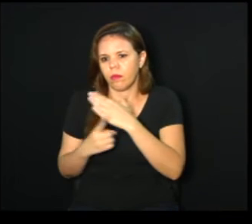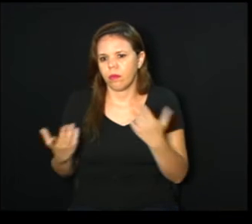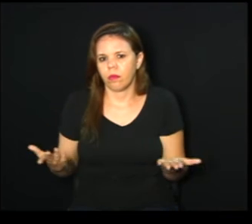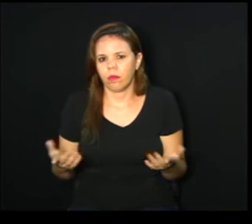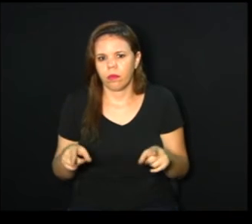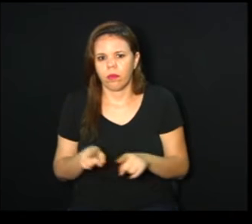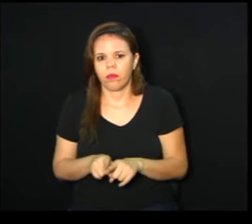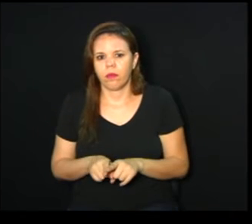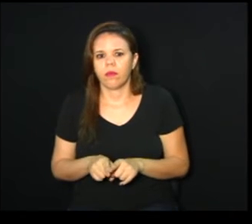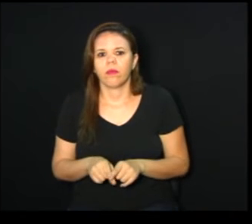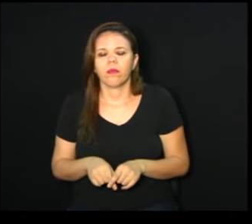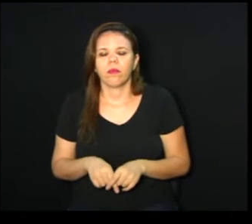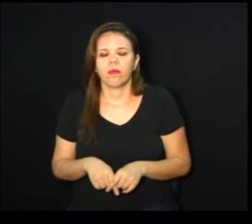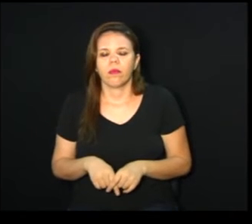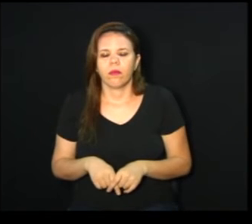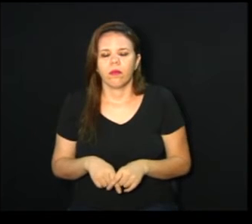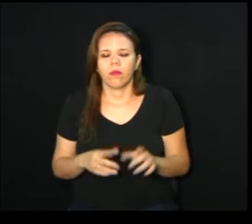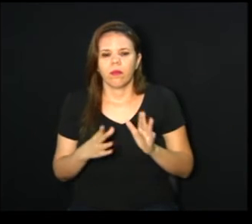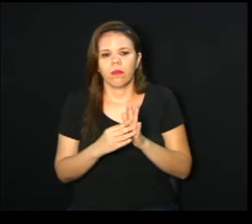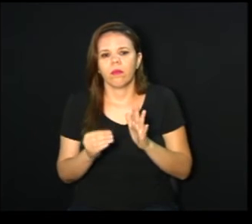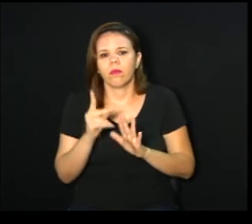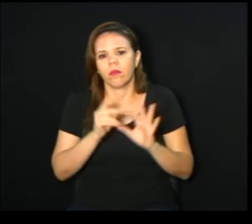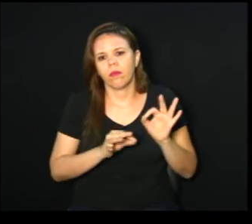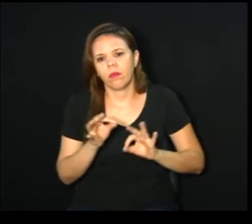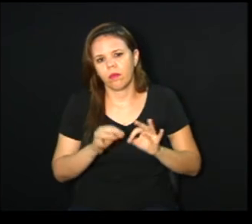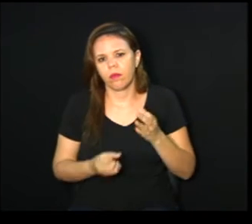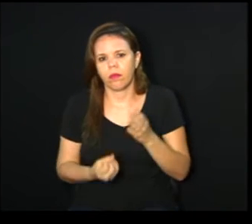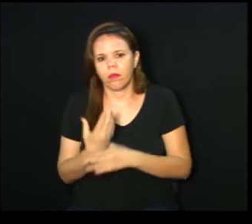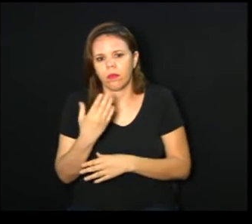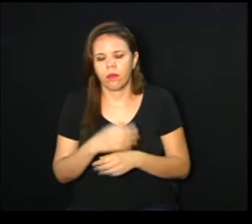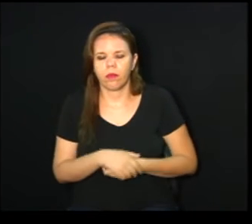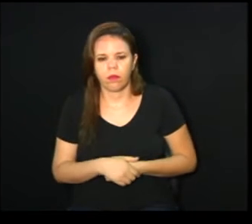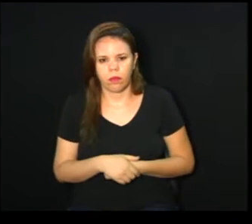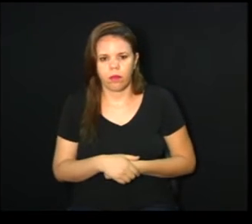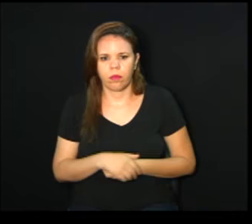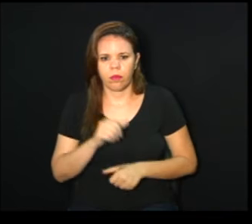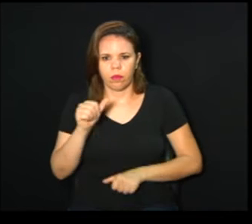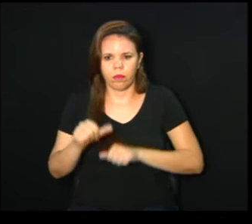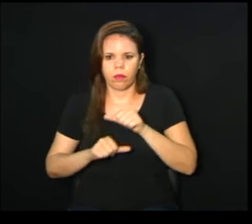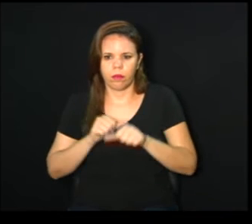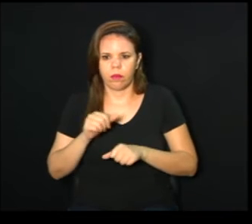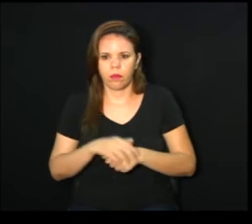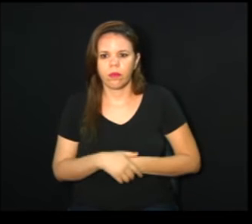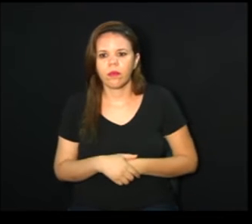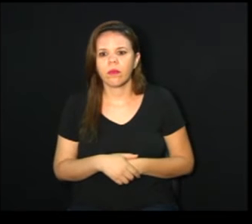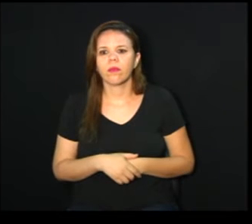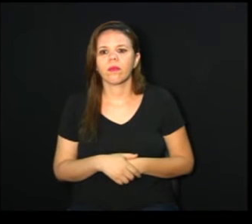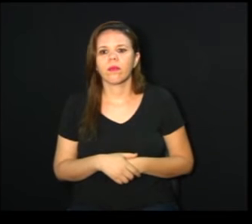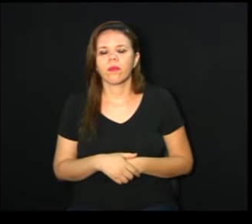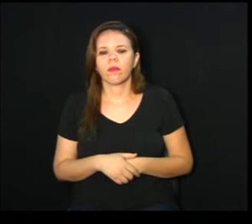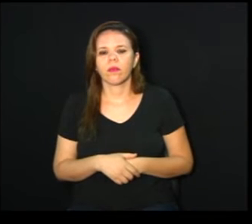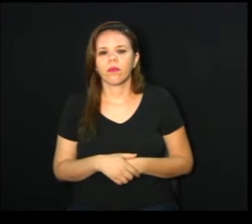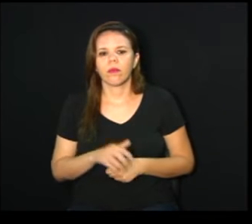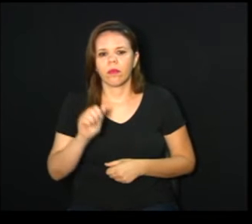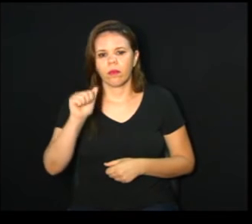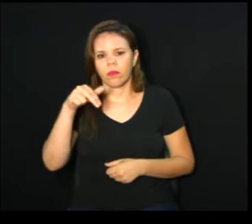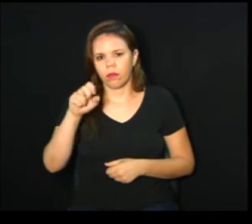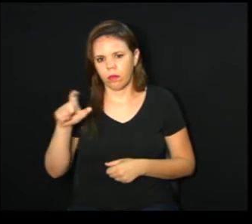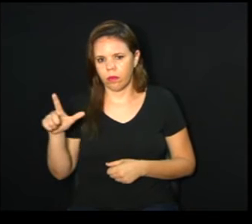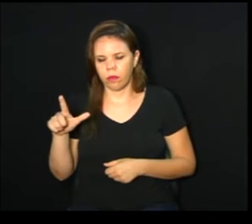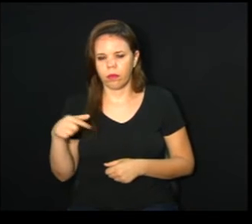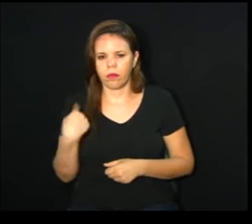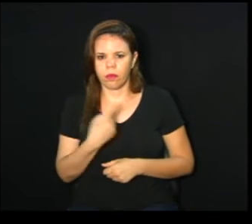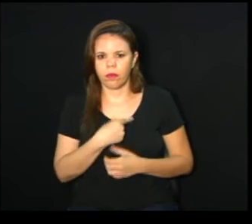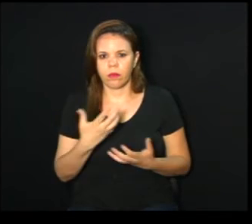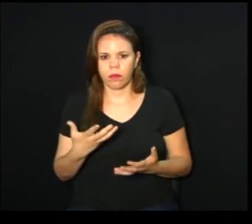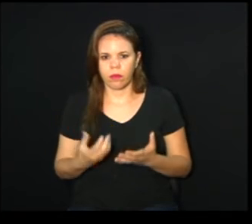Além disso, esses modelos regulatórios vão gerar alterações na regulamentação da ANEEL. Então, nós pretendemos